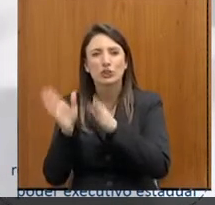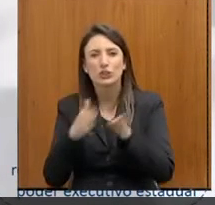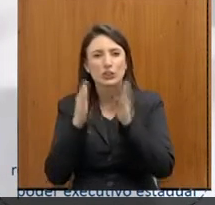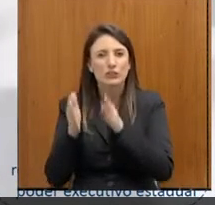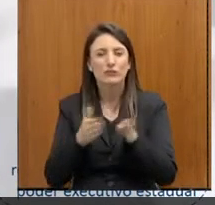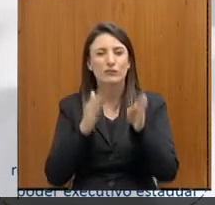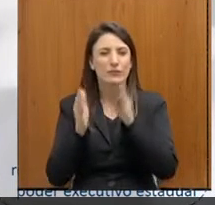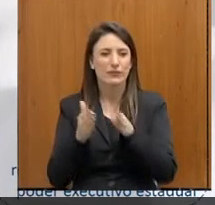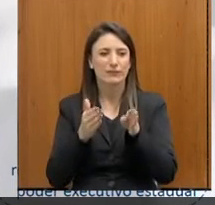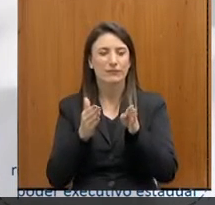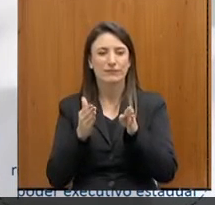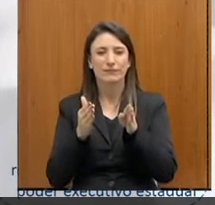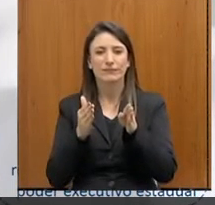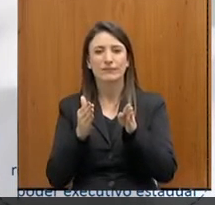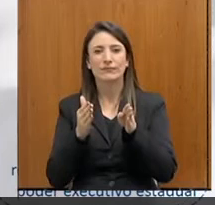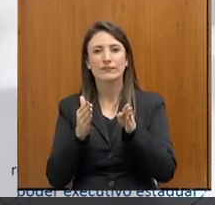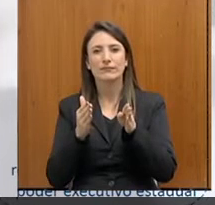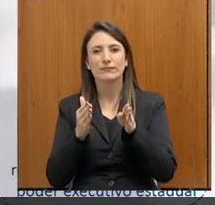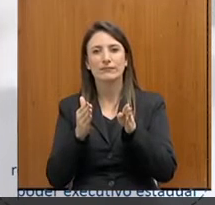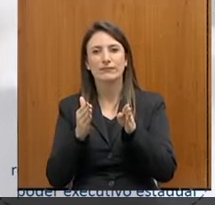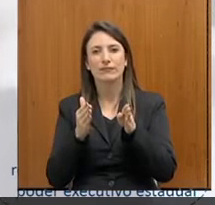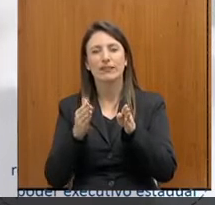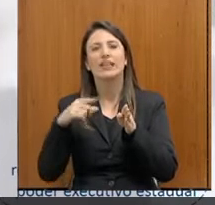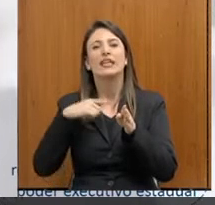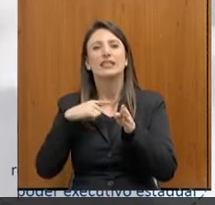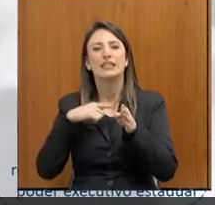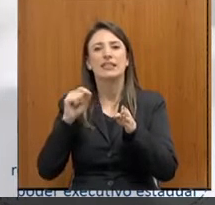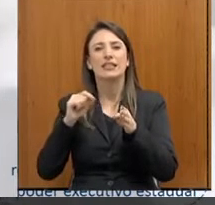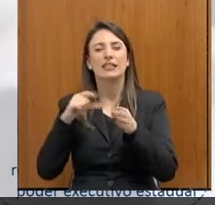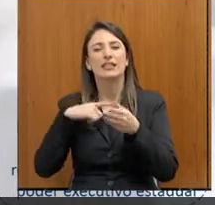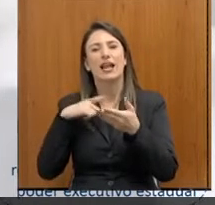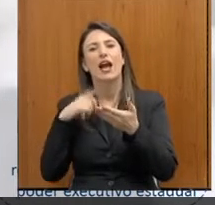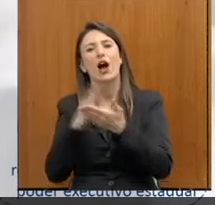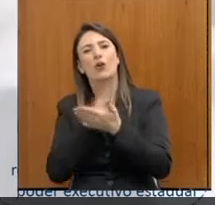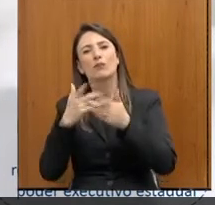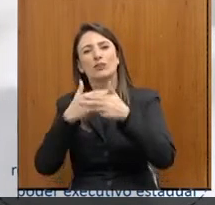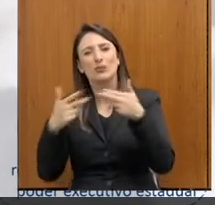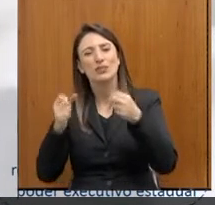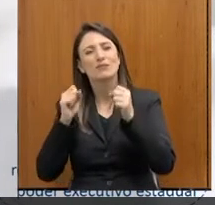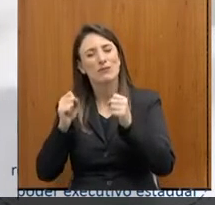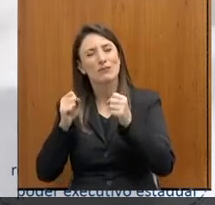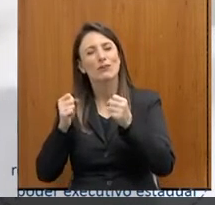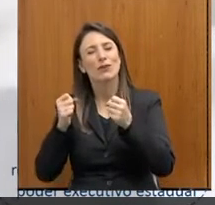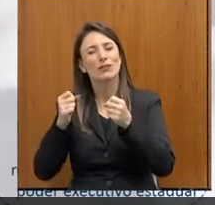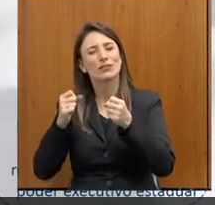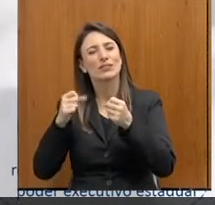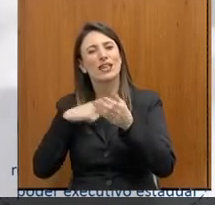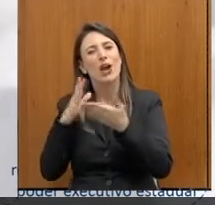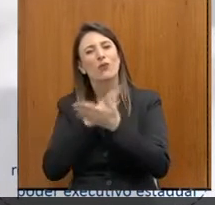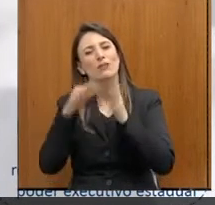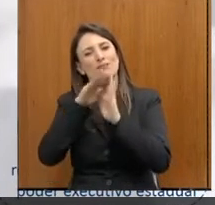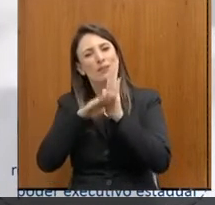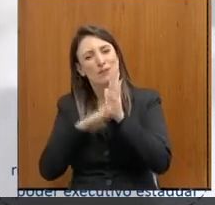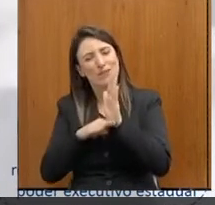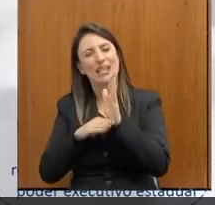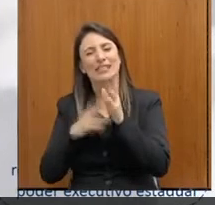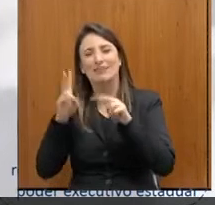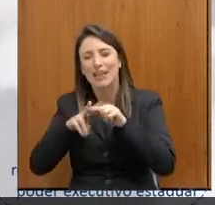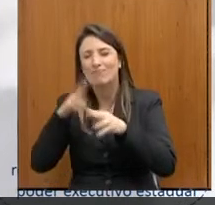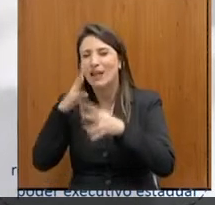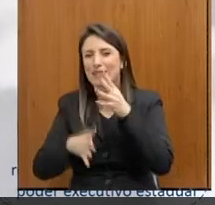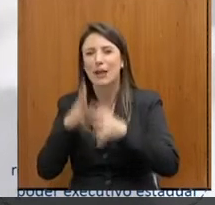que atravancam que atrapalham que diz que travam o ambiente econômico no estado a 20 dades